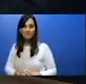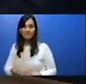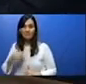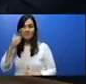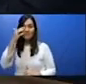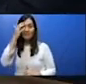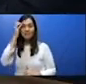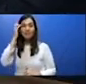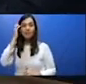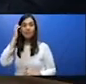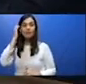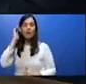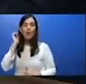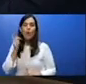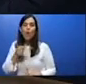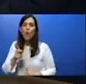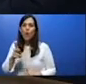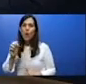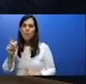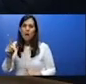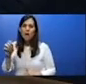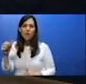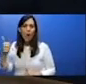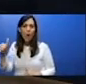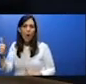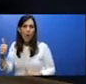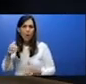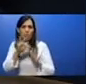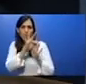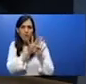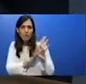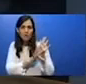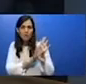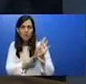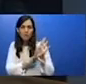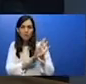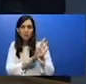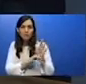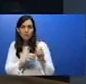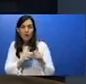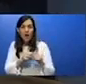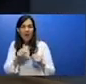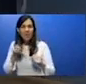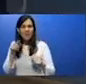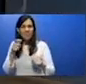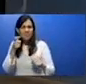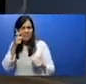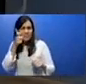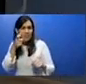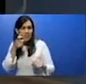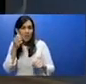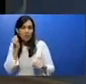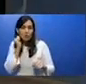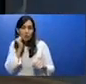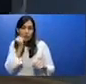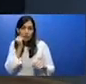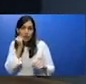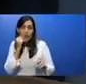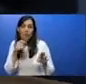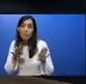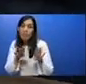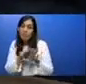Ainda continuando na página 11, tá? Só que o interesse por ciência